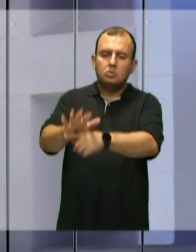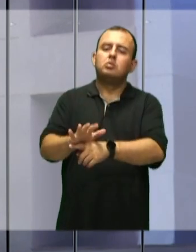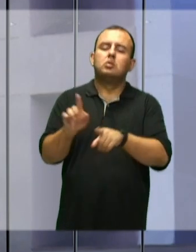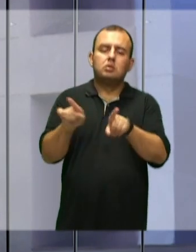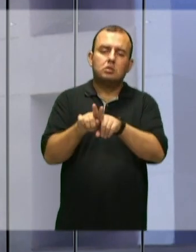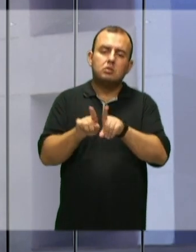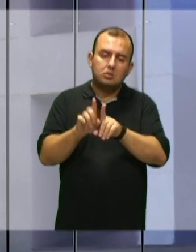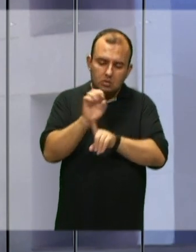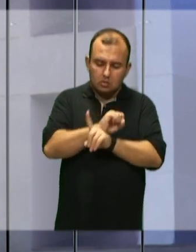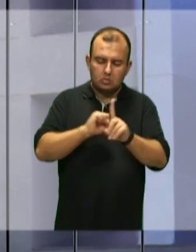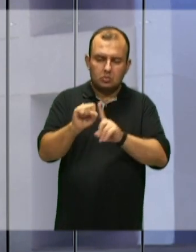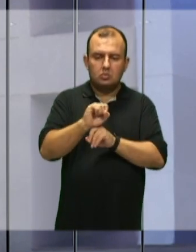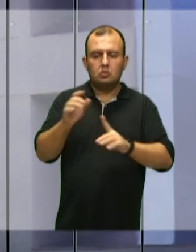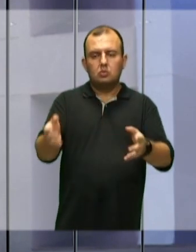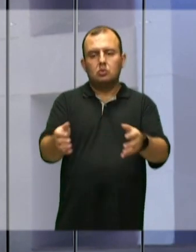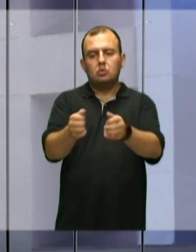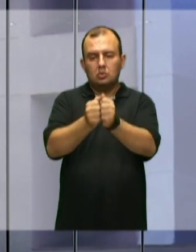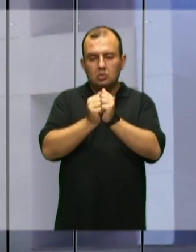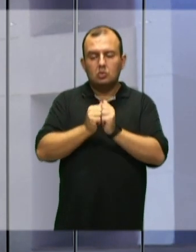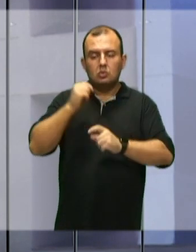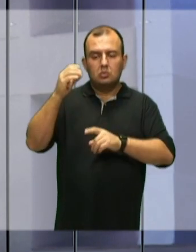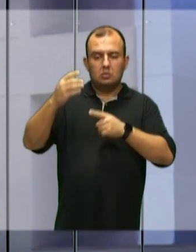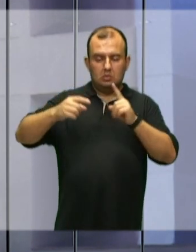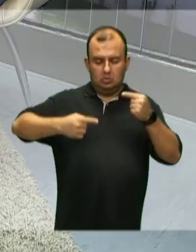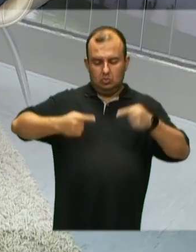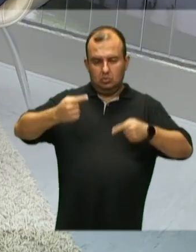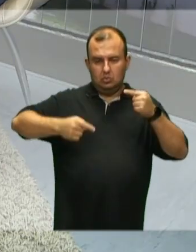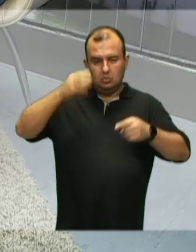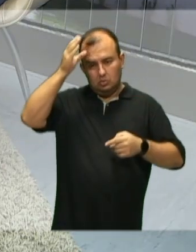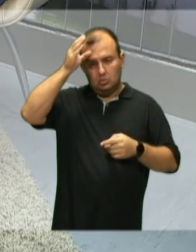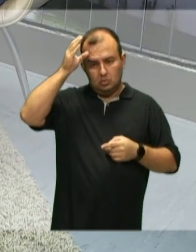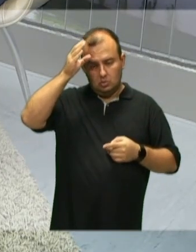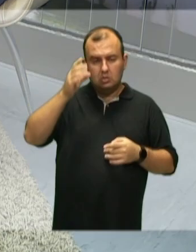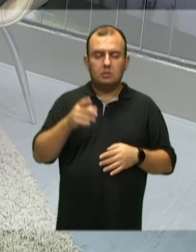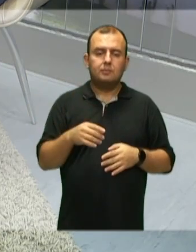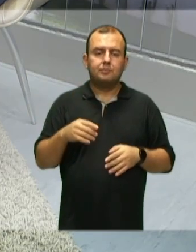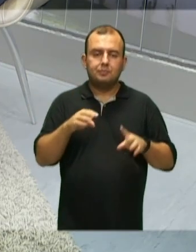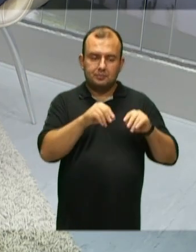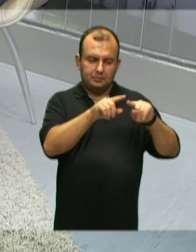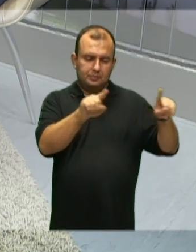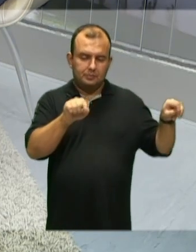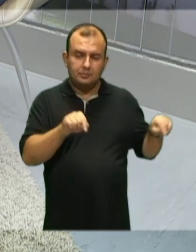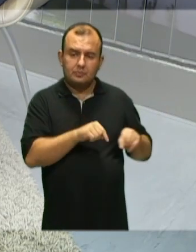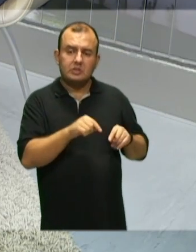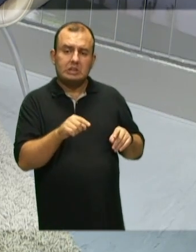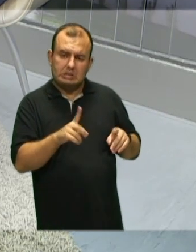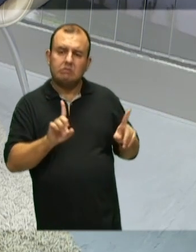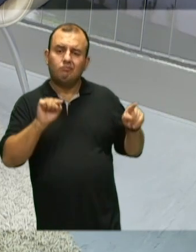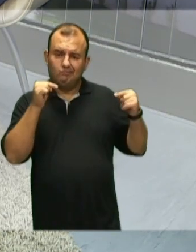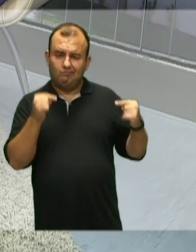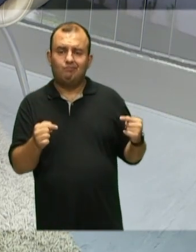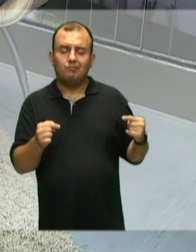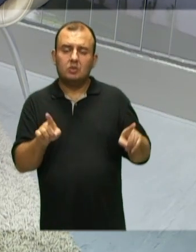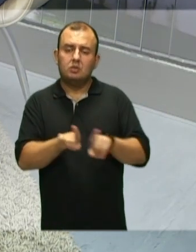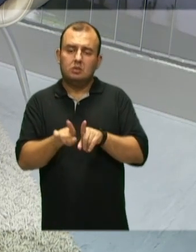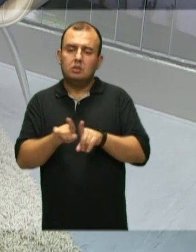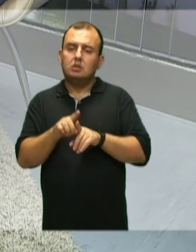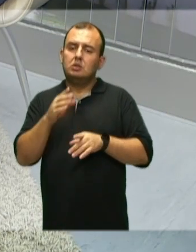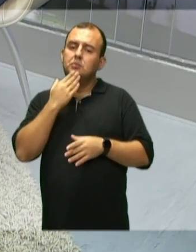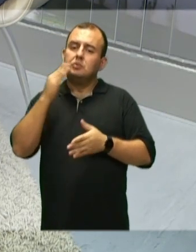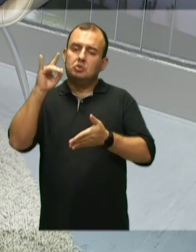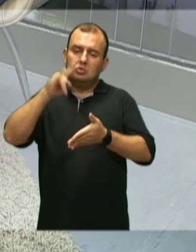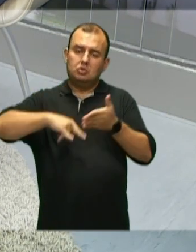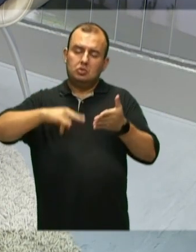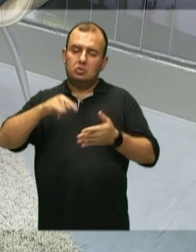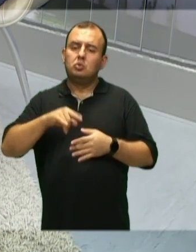pudesse trazer a sociedade para essa discussão e para essa conscientização terreno baldu é Um Desafio né Vereador senhor tem também indicações assim como os